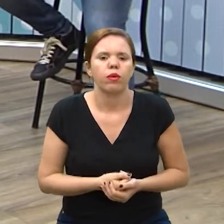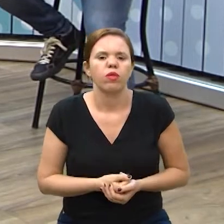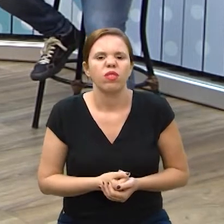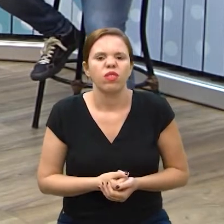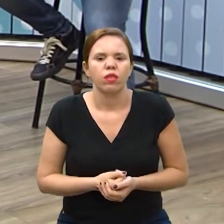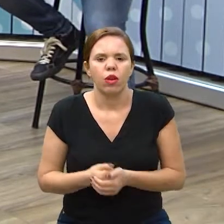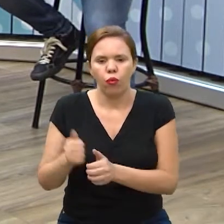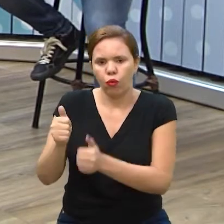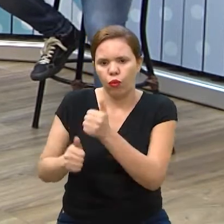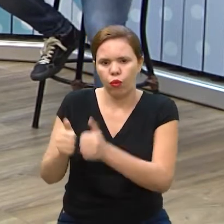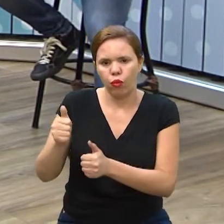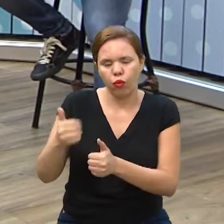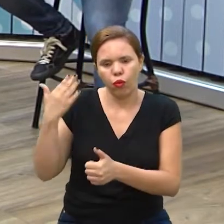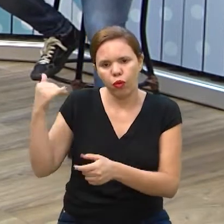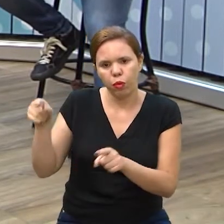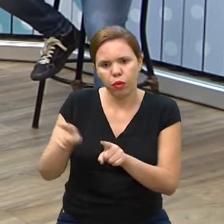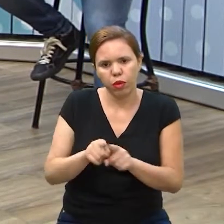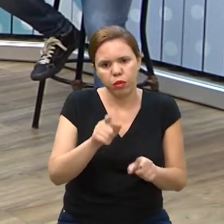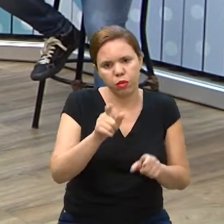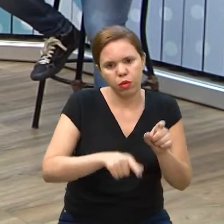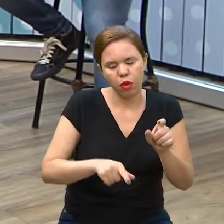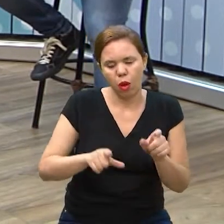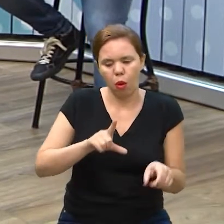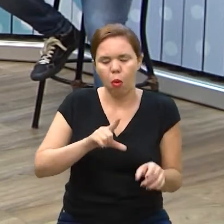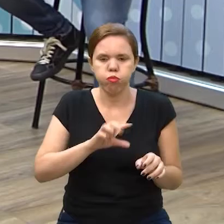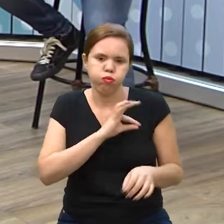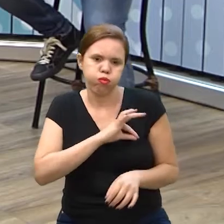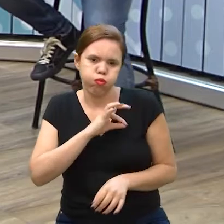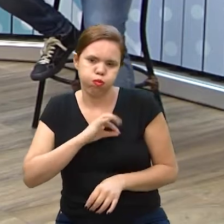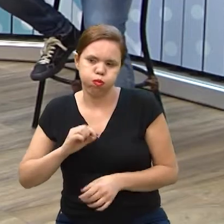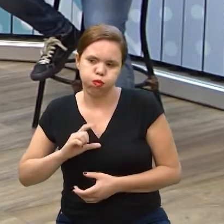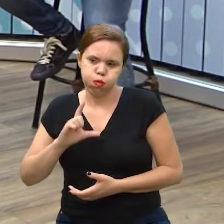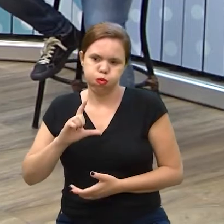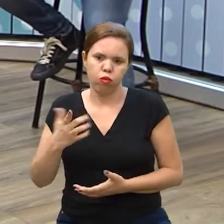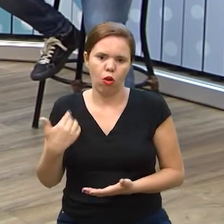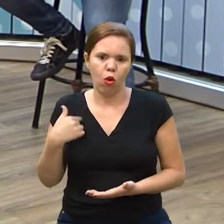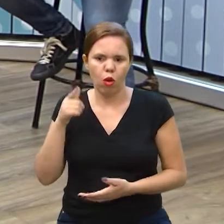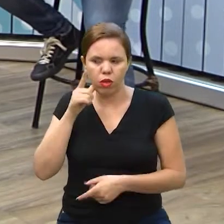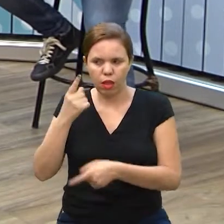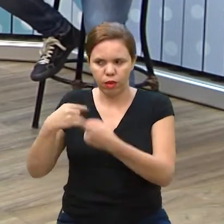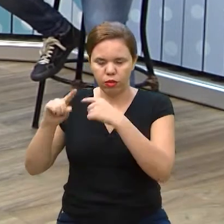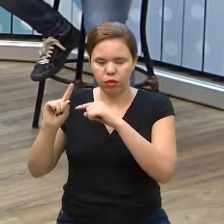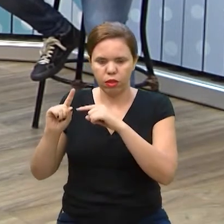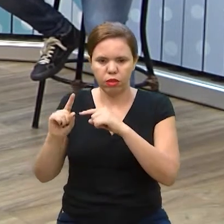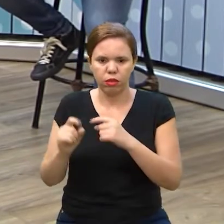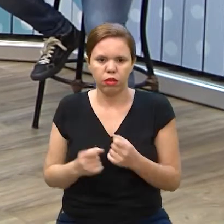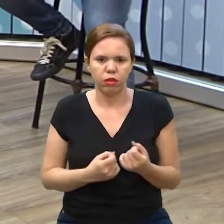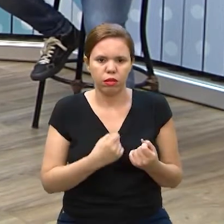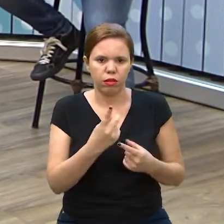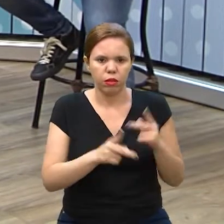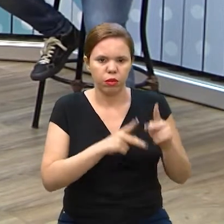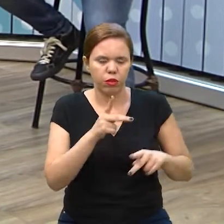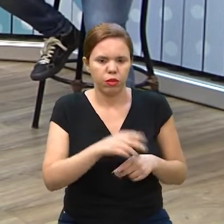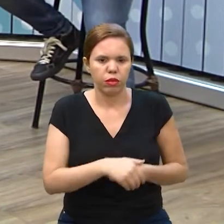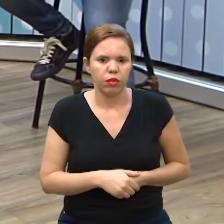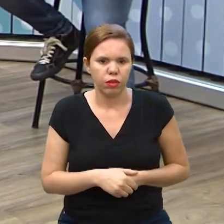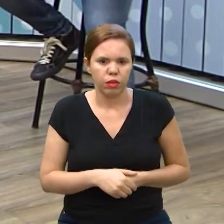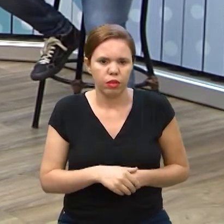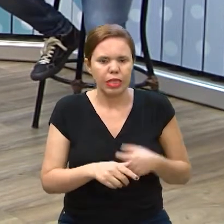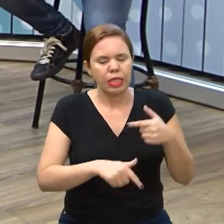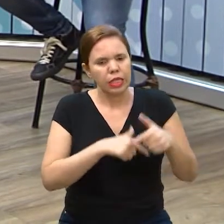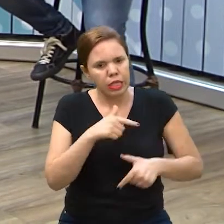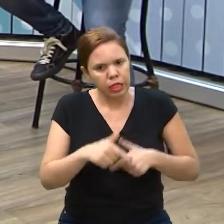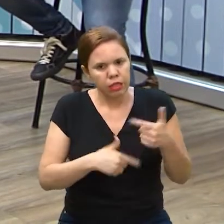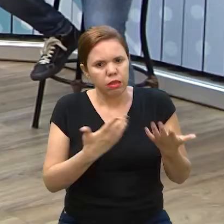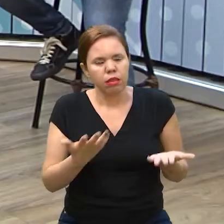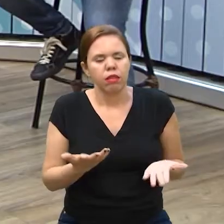como jogadores de futebol, existem aqueles que ganham muito e que conseguem ter bastante sucesso, e os outros